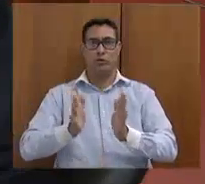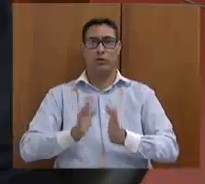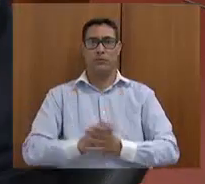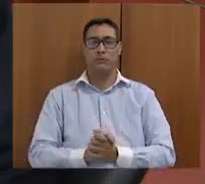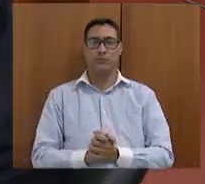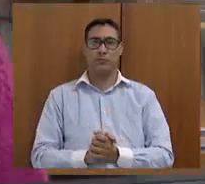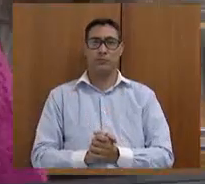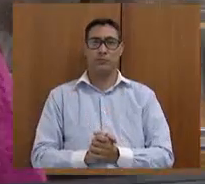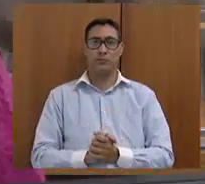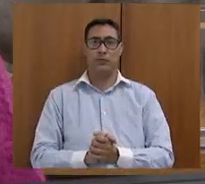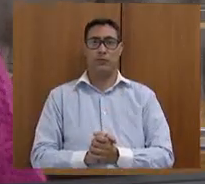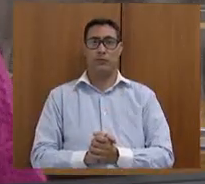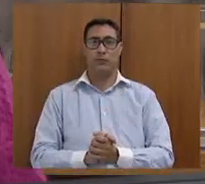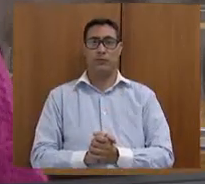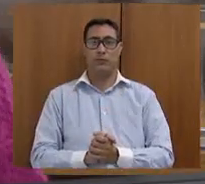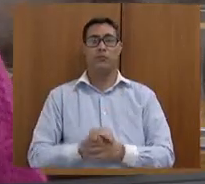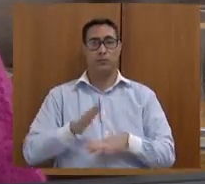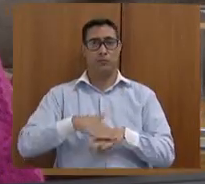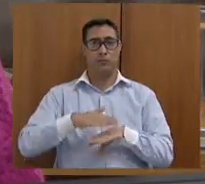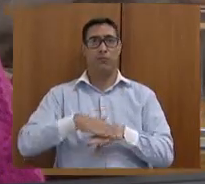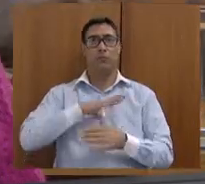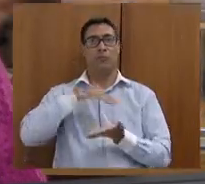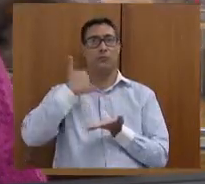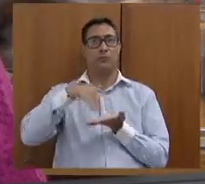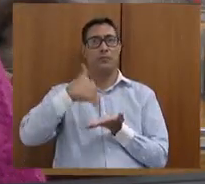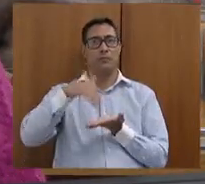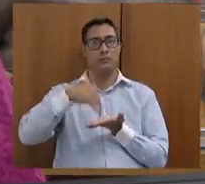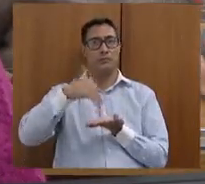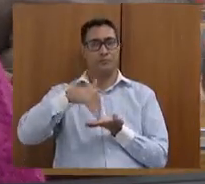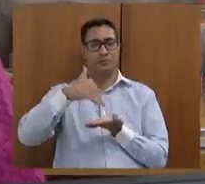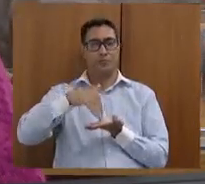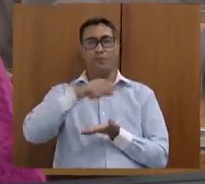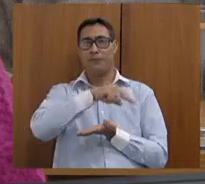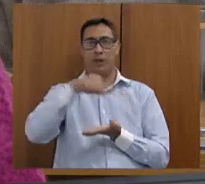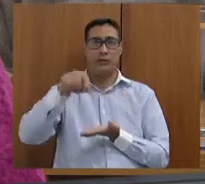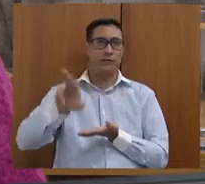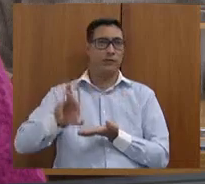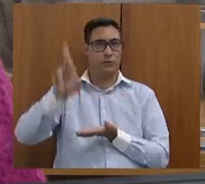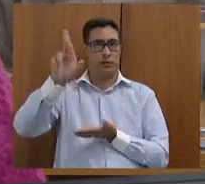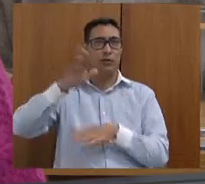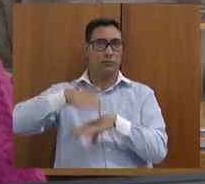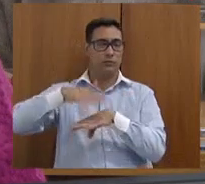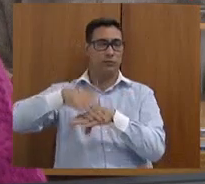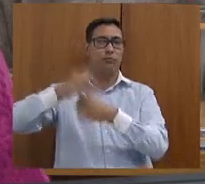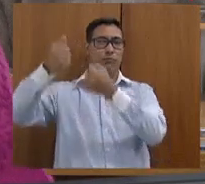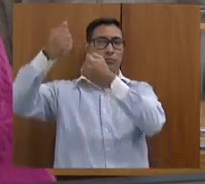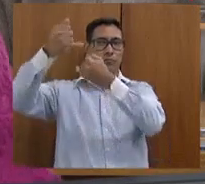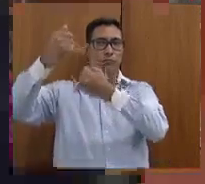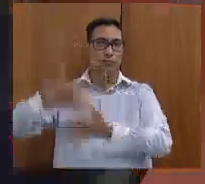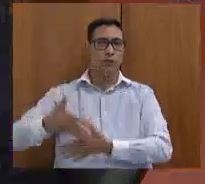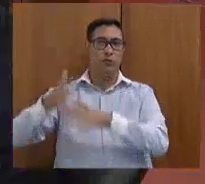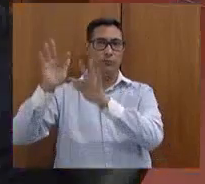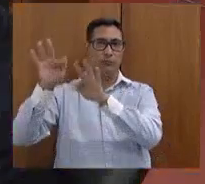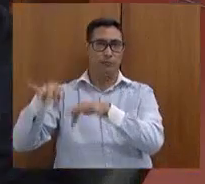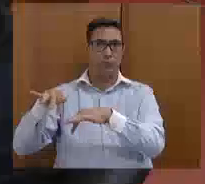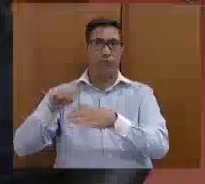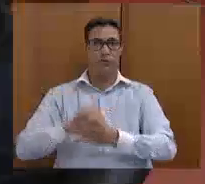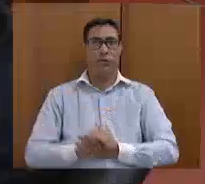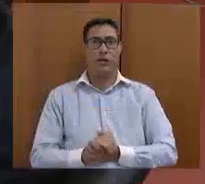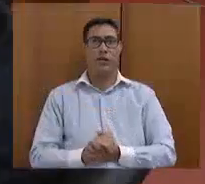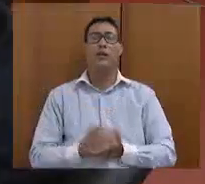eu vou passar para o secretário para que ele possa fazer suas considerações finais quero